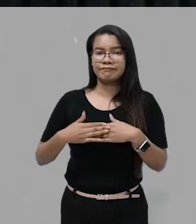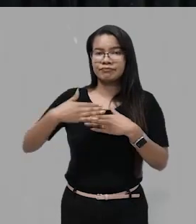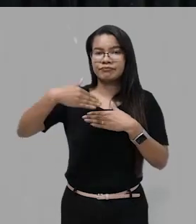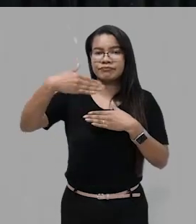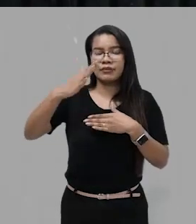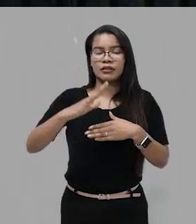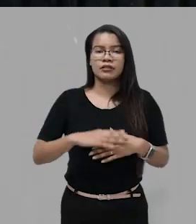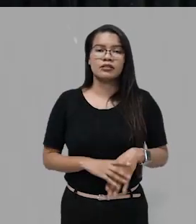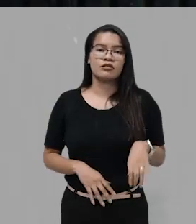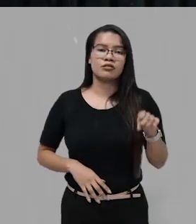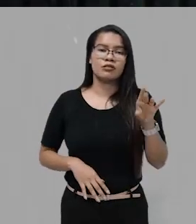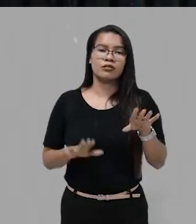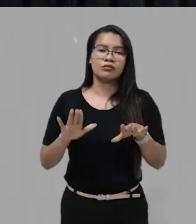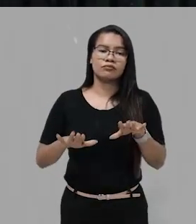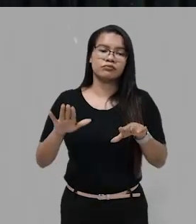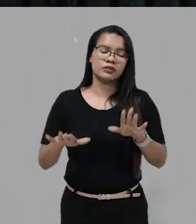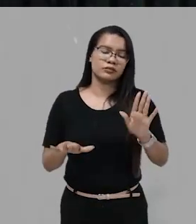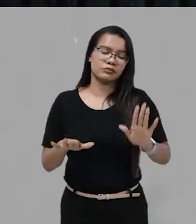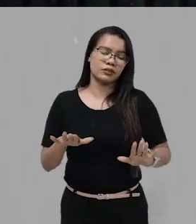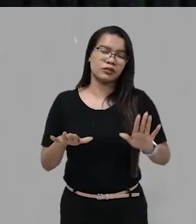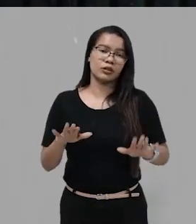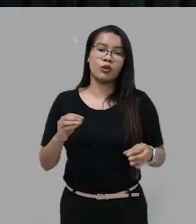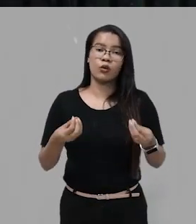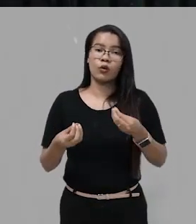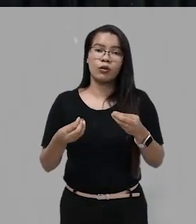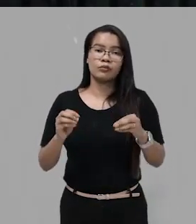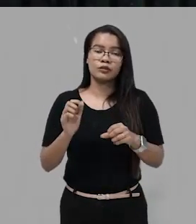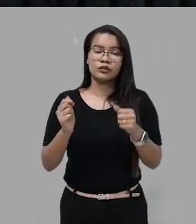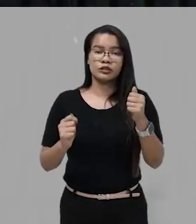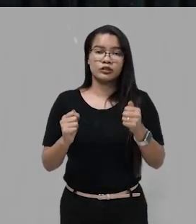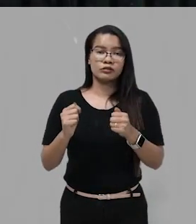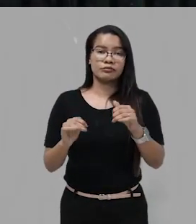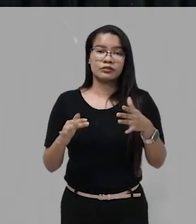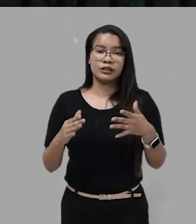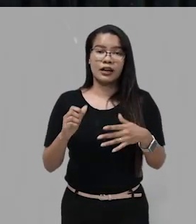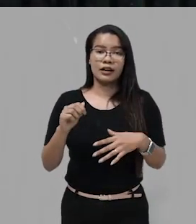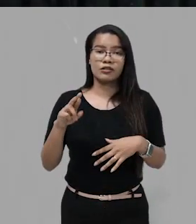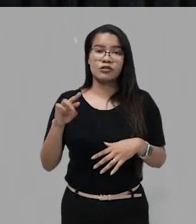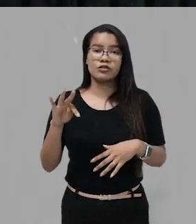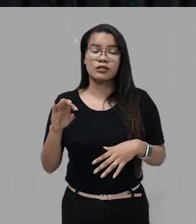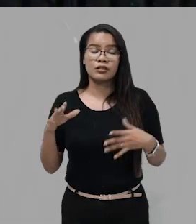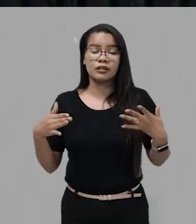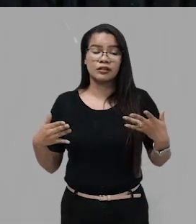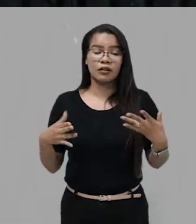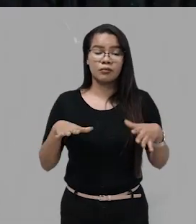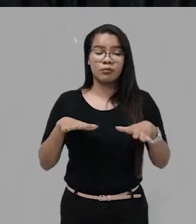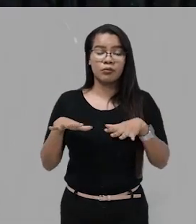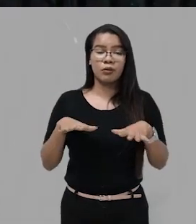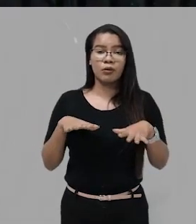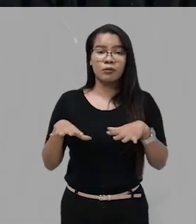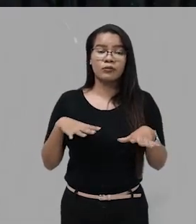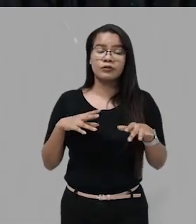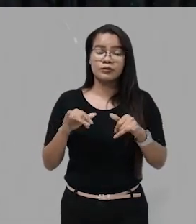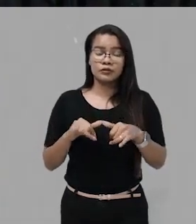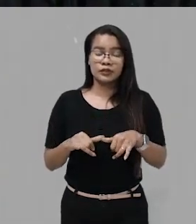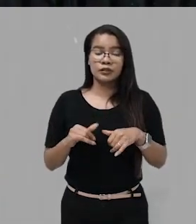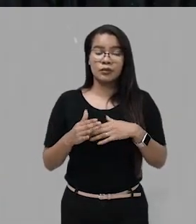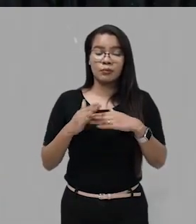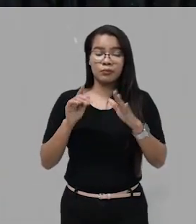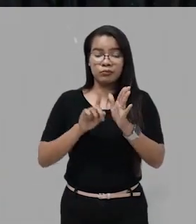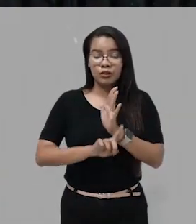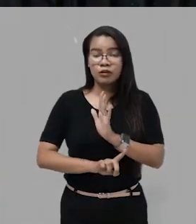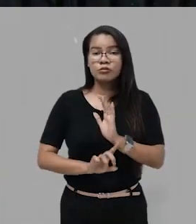pronto, o carro vai embora. É só acelerando e freando, como se estivesse dirigindo um kart. Então, hoje os movimentos eles vão ficando